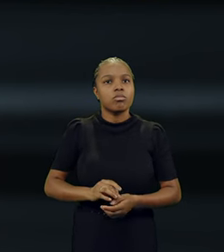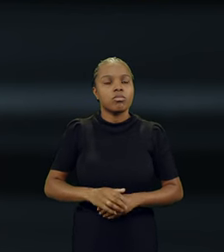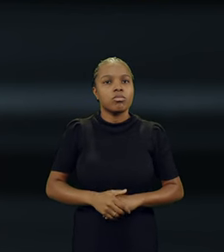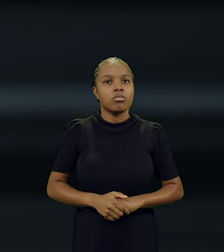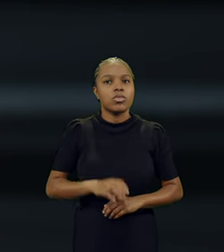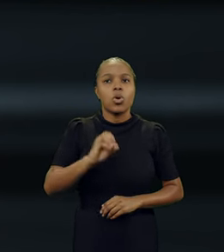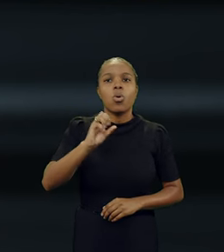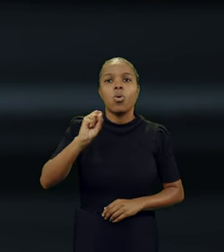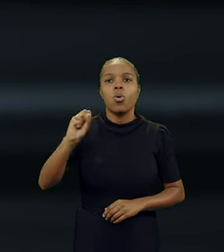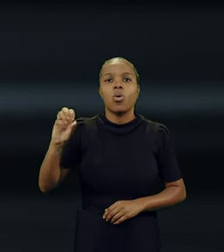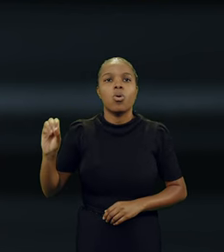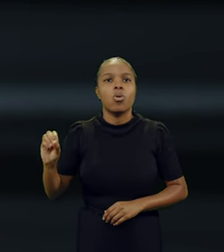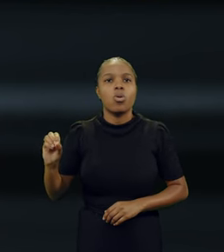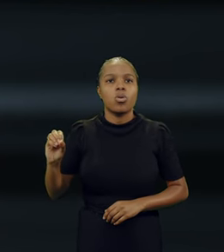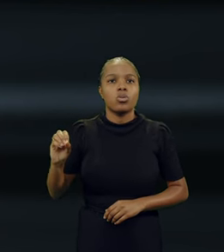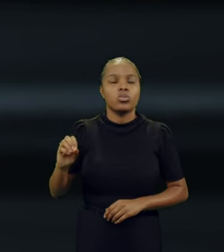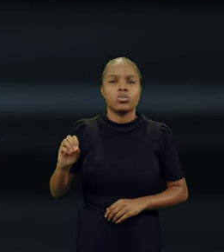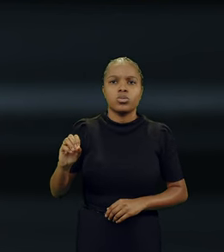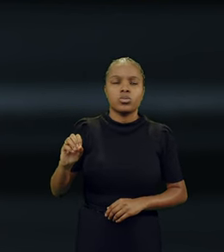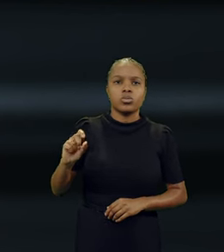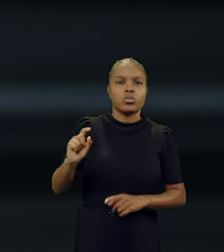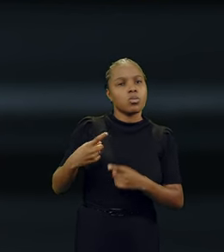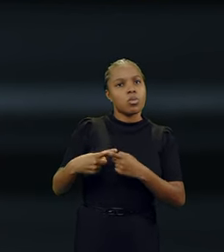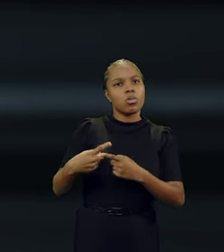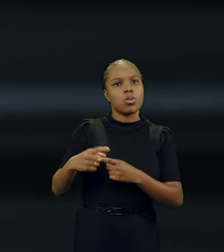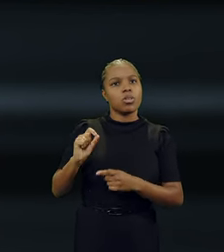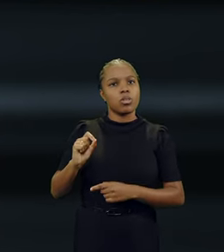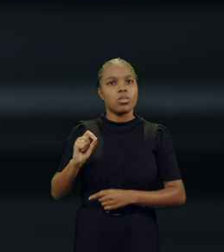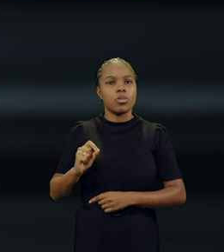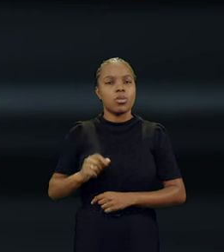esposa não chega a ser urso.